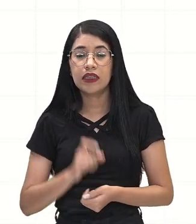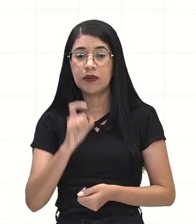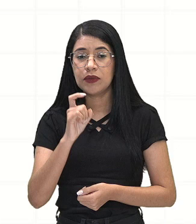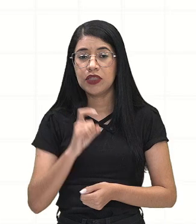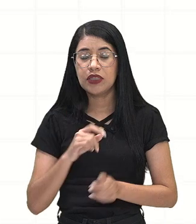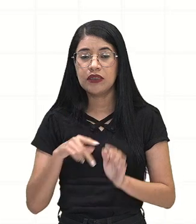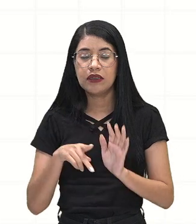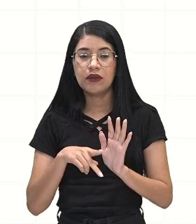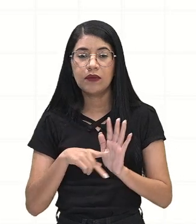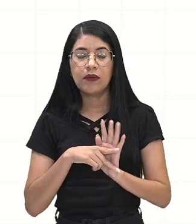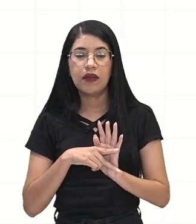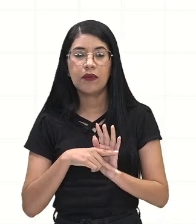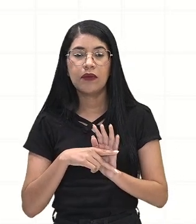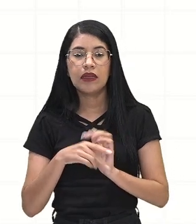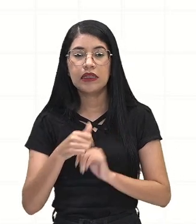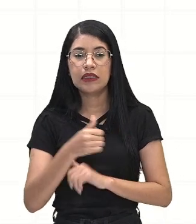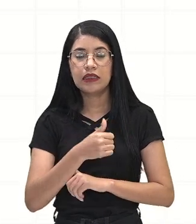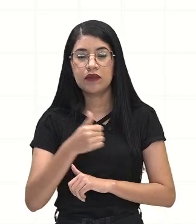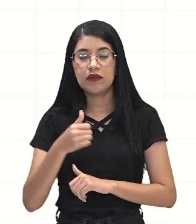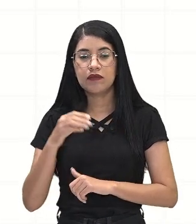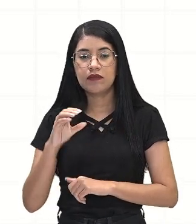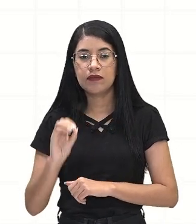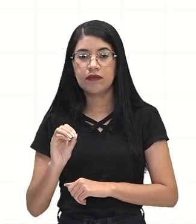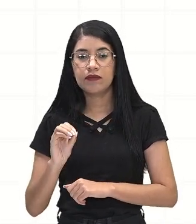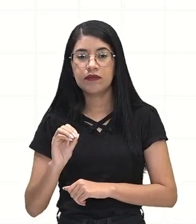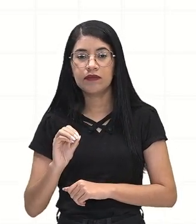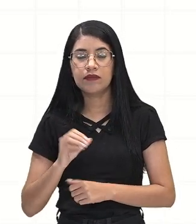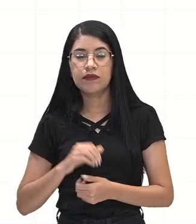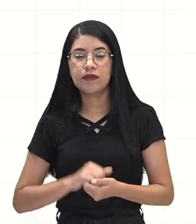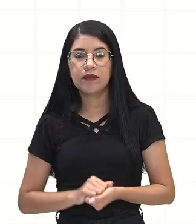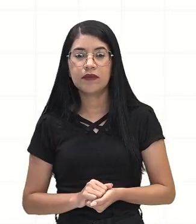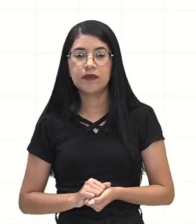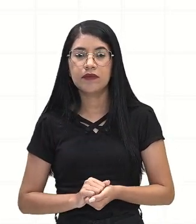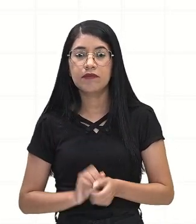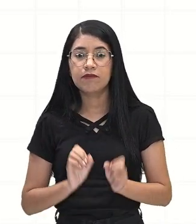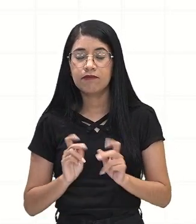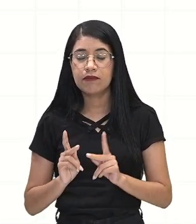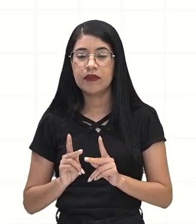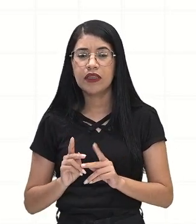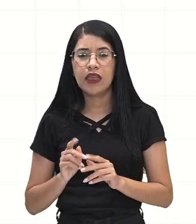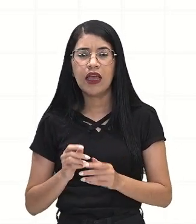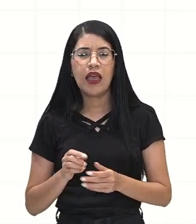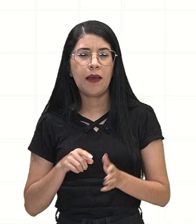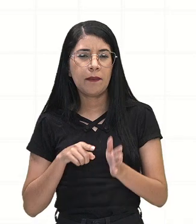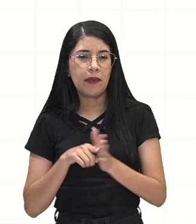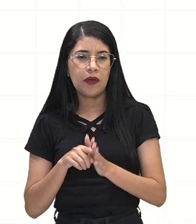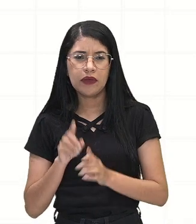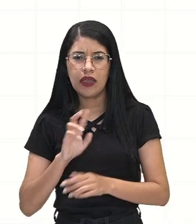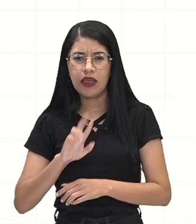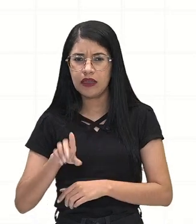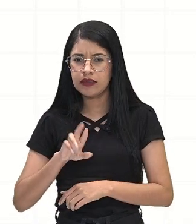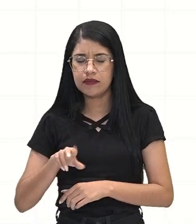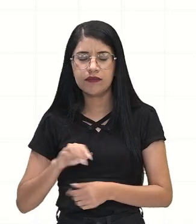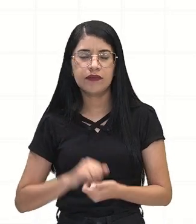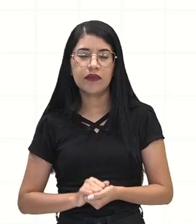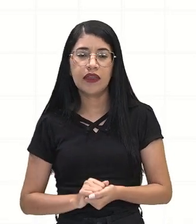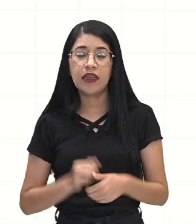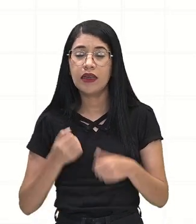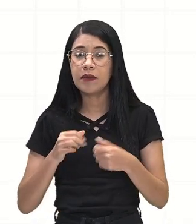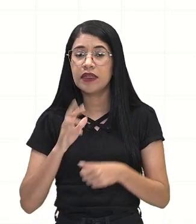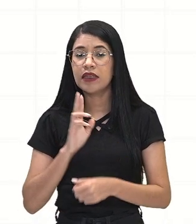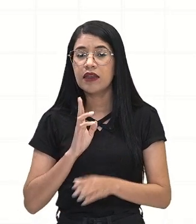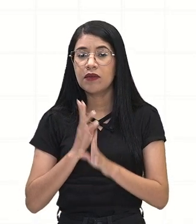é igual a 110 graus. Certo? É isso que ele quer saber? Não. Ele pergunta lá,